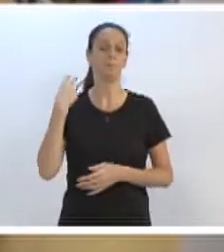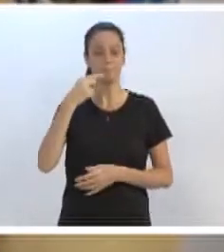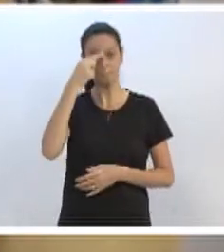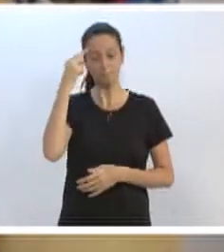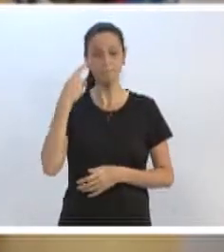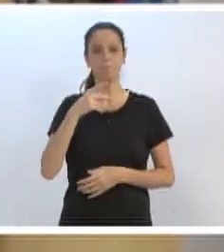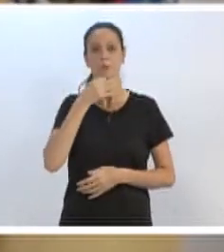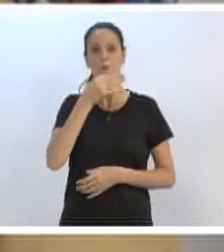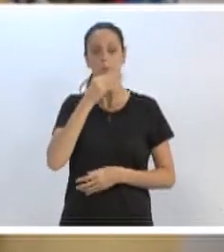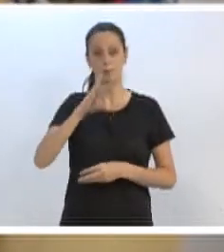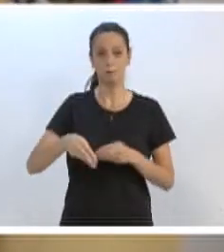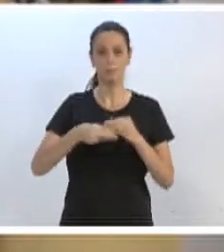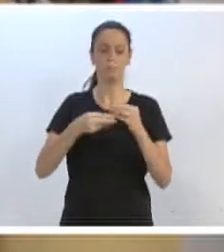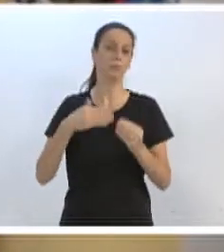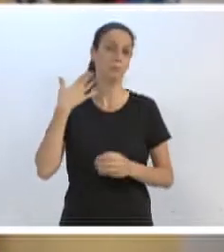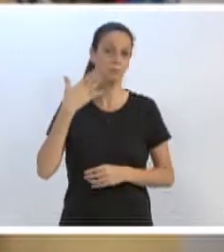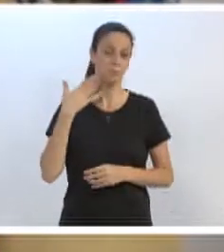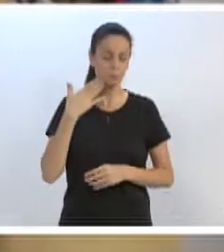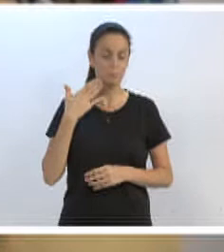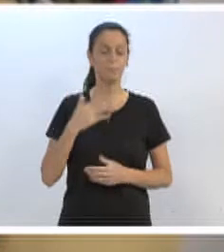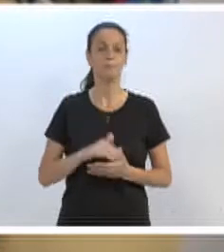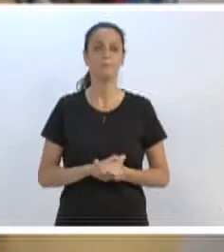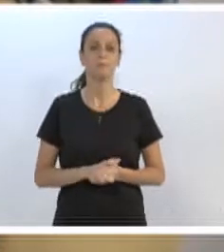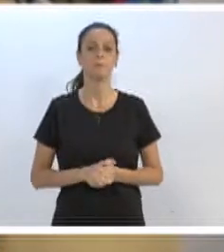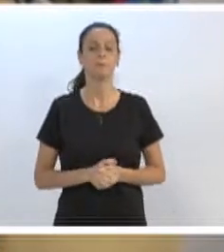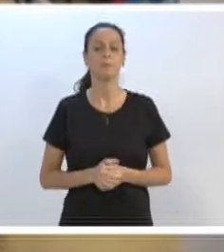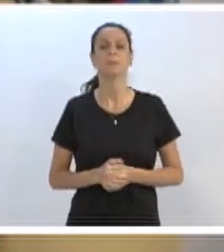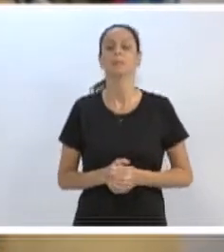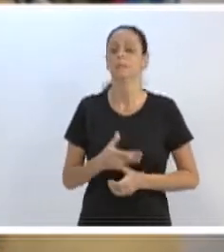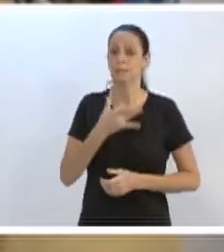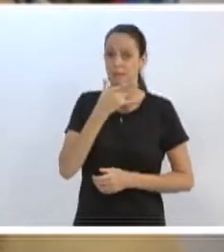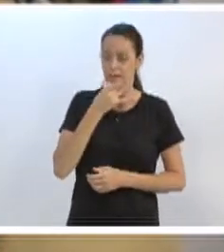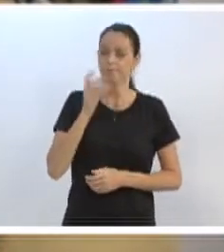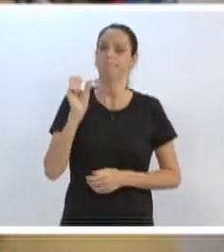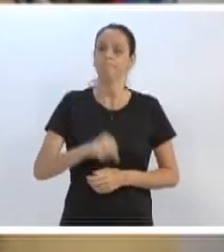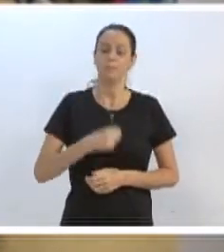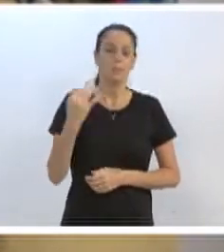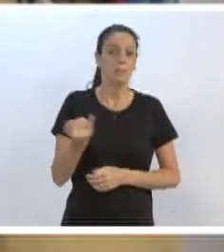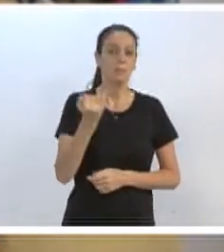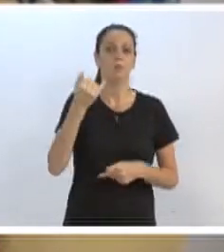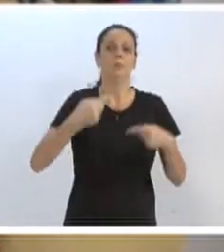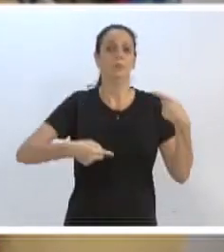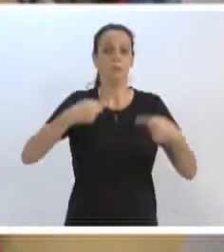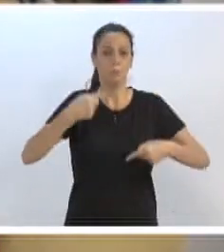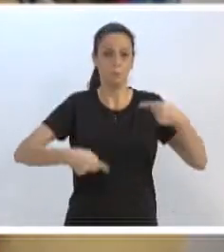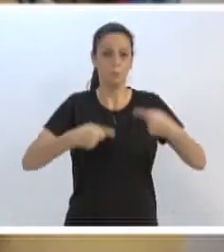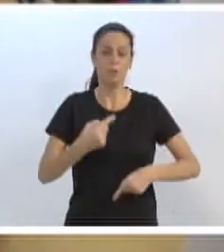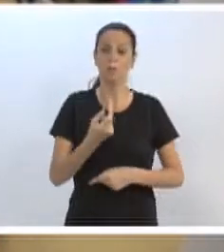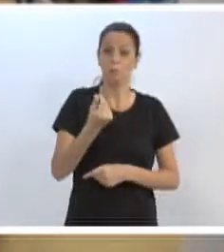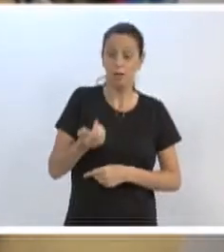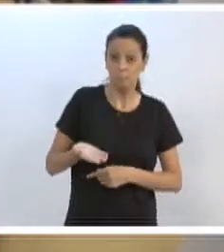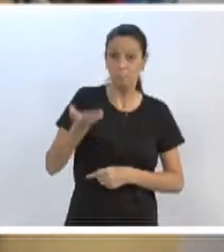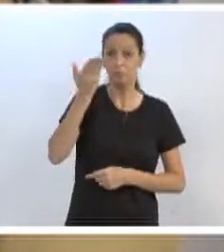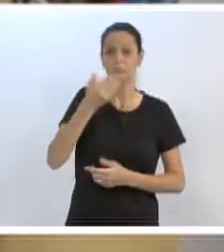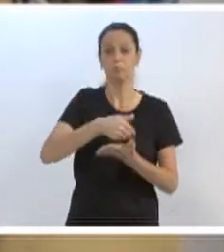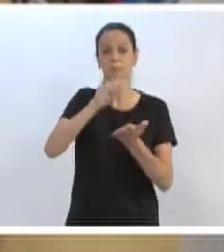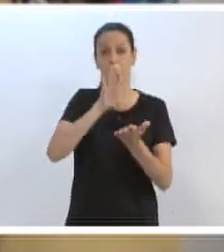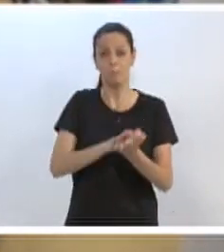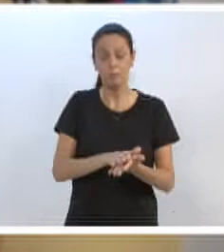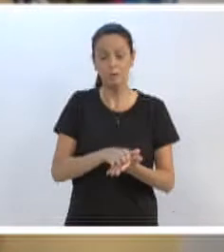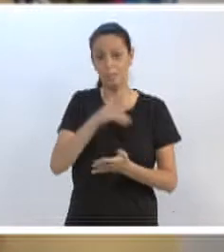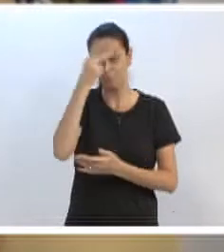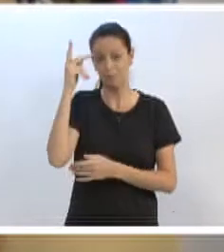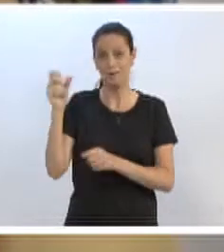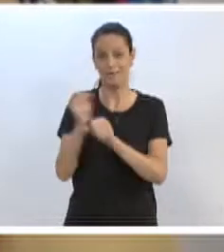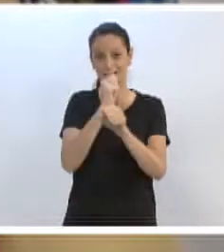acabo incluindo aqui, agradeço a contribuição. Inclusive, acho importante, sim, a gente discutir, né, um valor mais elevado em relação a esses atos de vandalismo, mas a